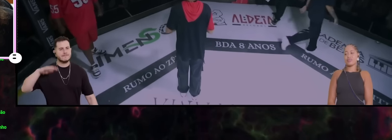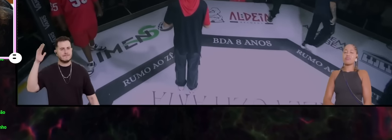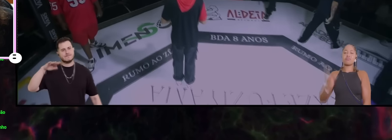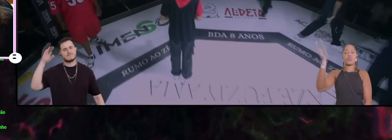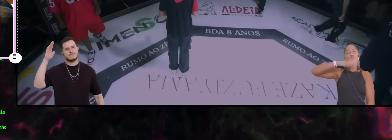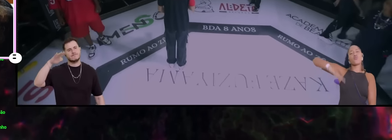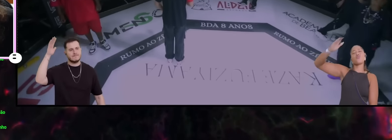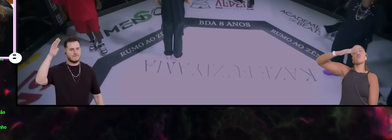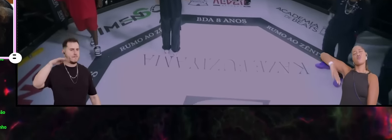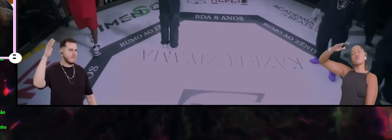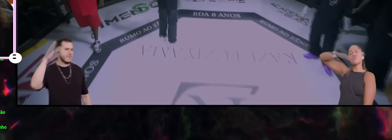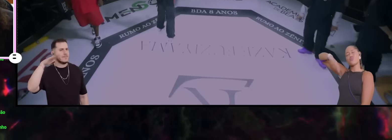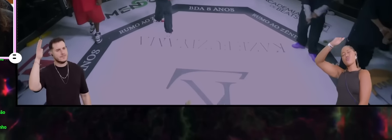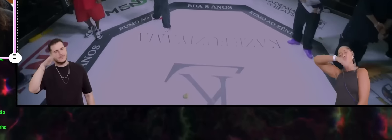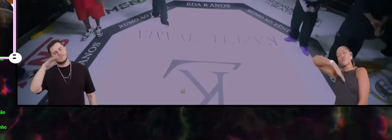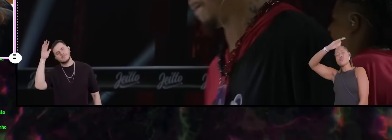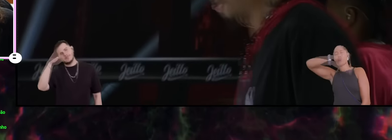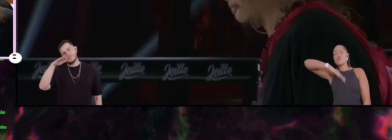Bom.